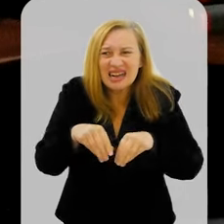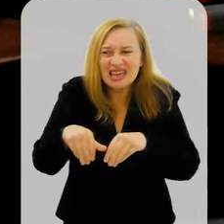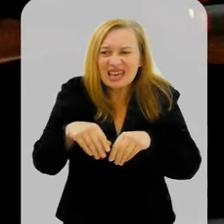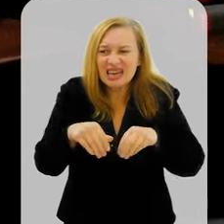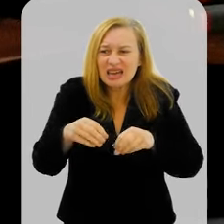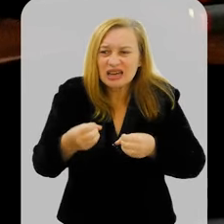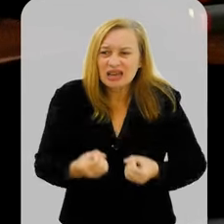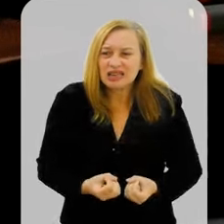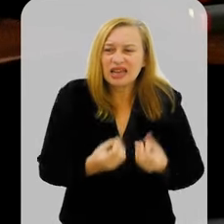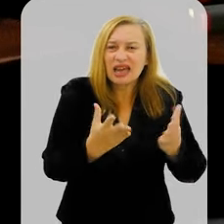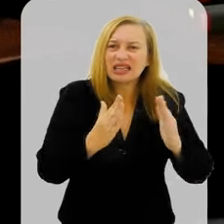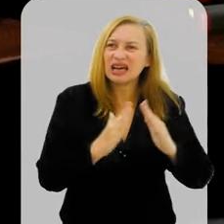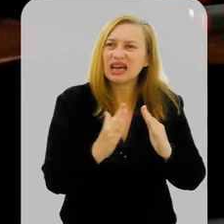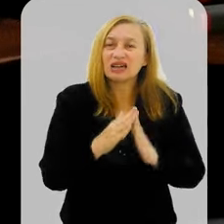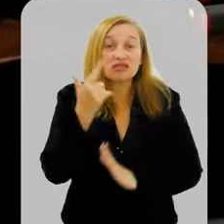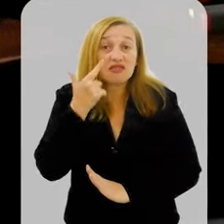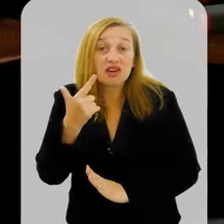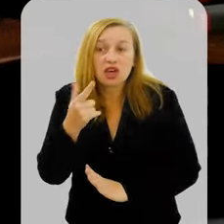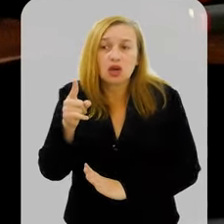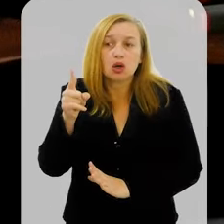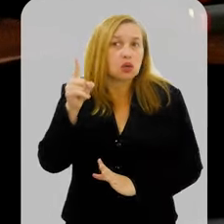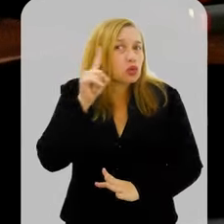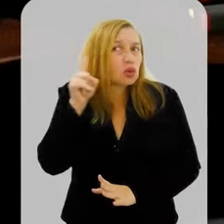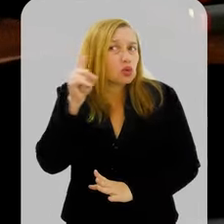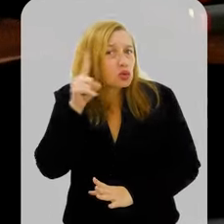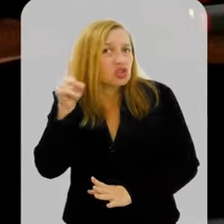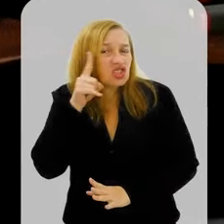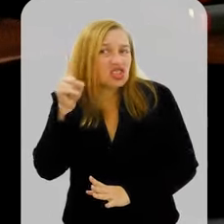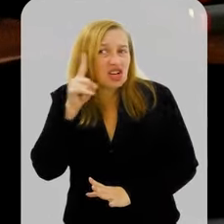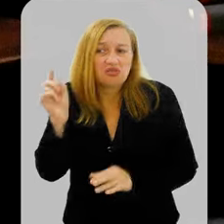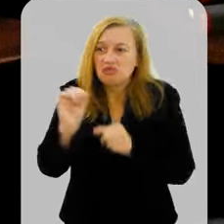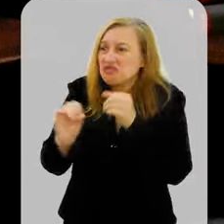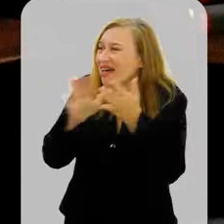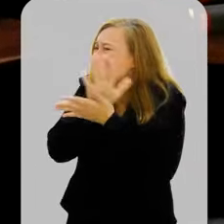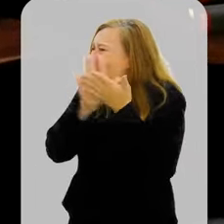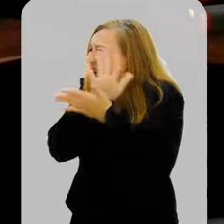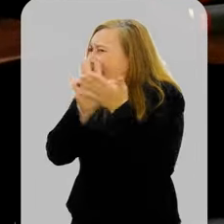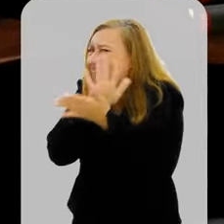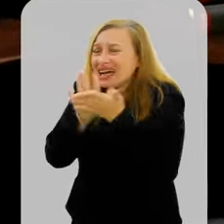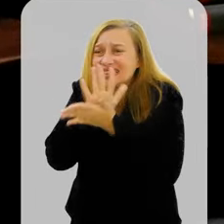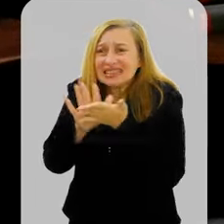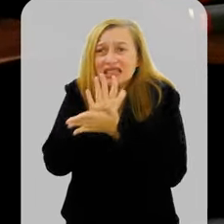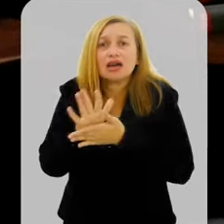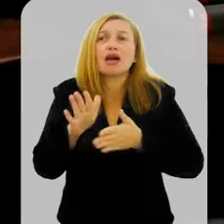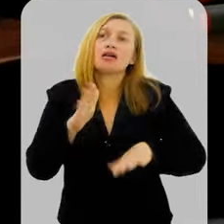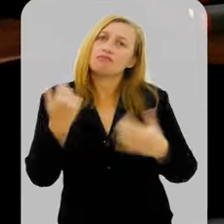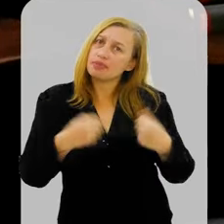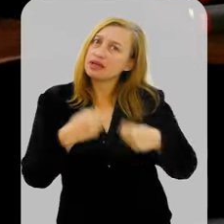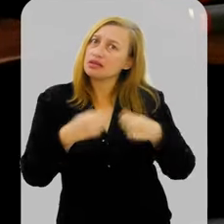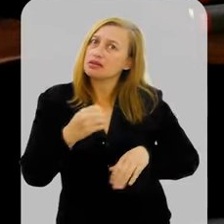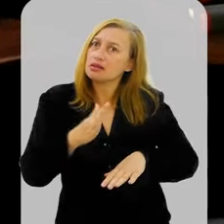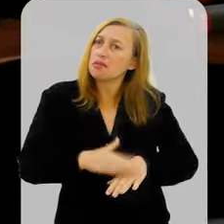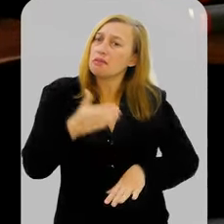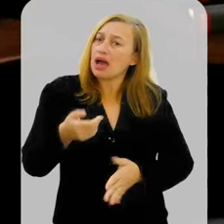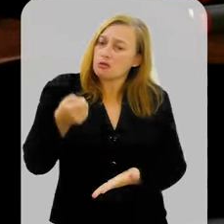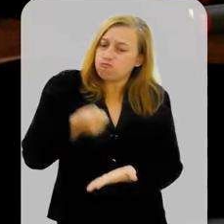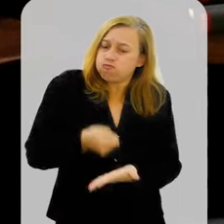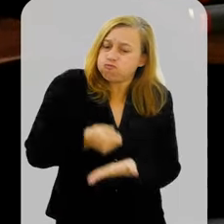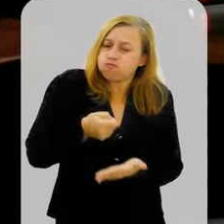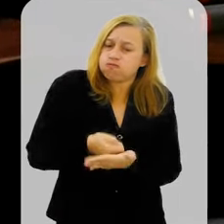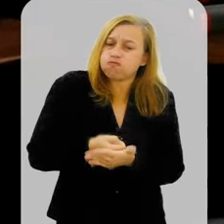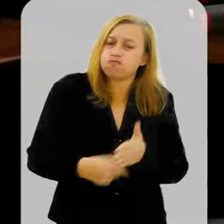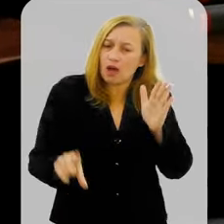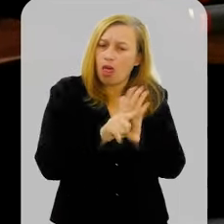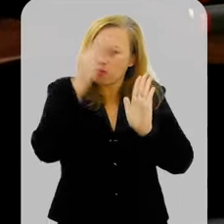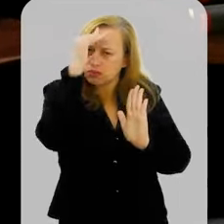pedra, areia, para entregar nas casas. E isso você vê o tempo todo ali. E ninguém faz nada, não se toma uma providência. É preciso